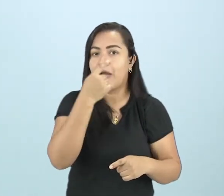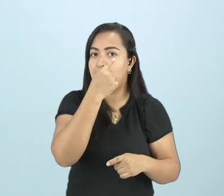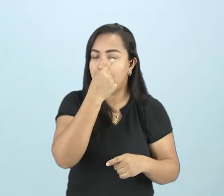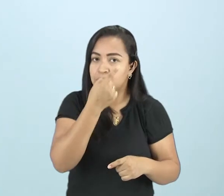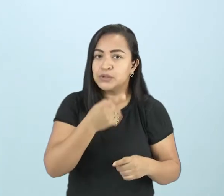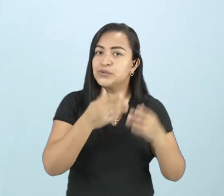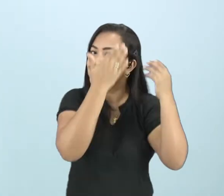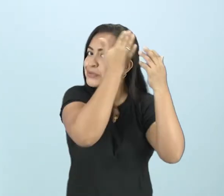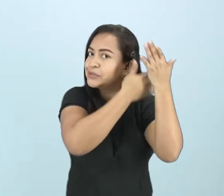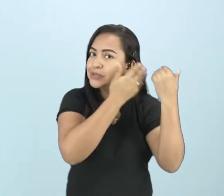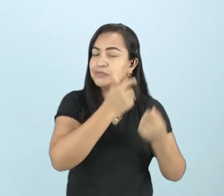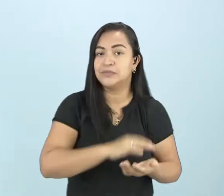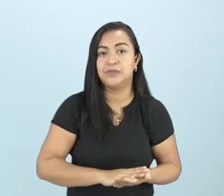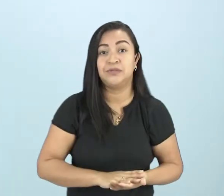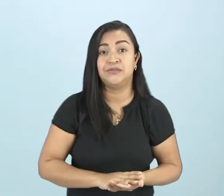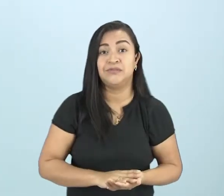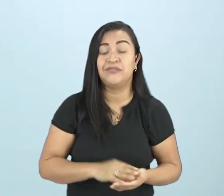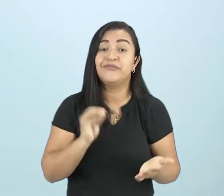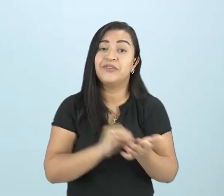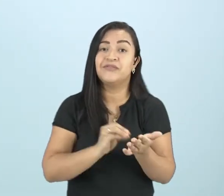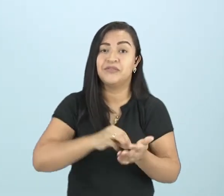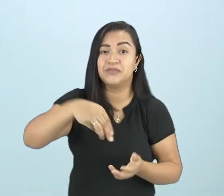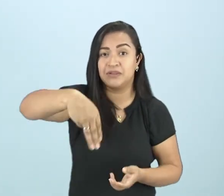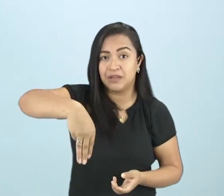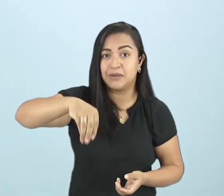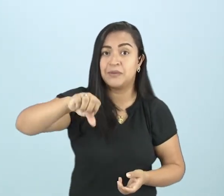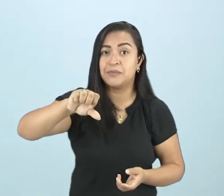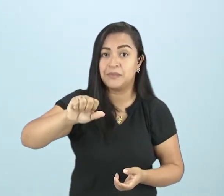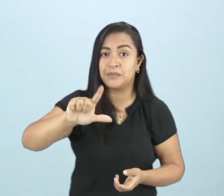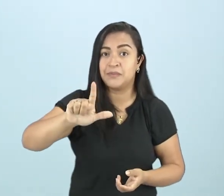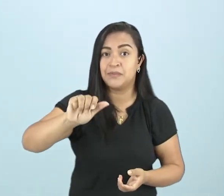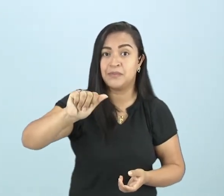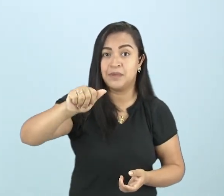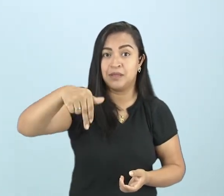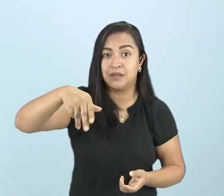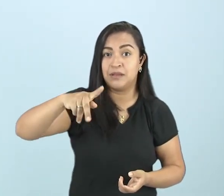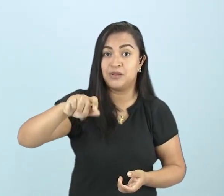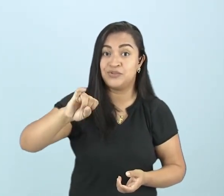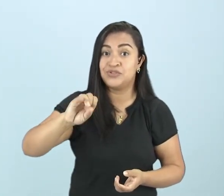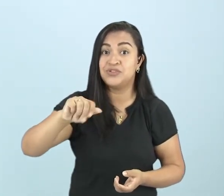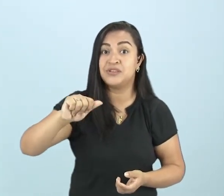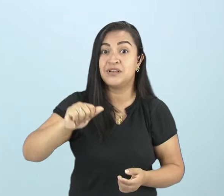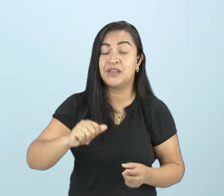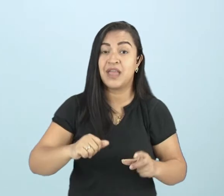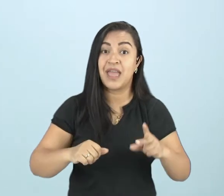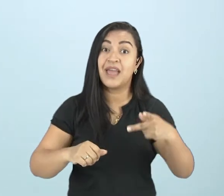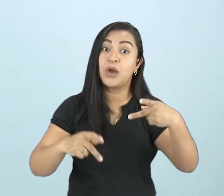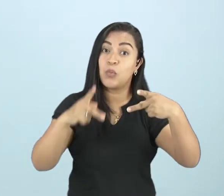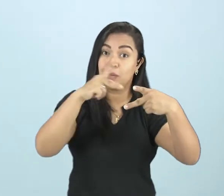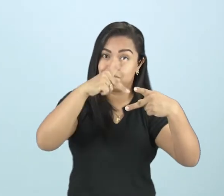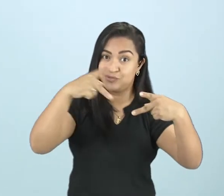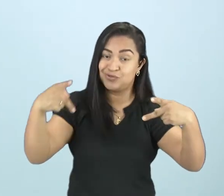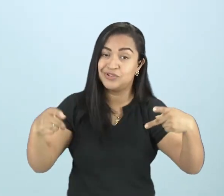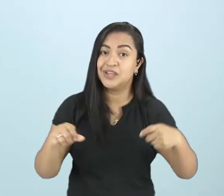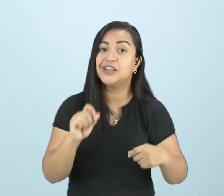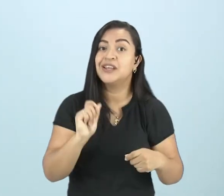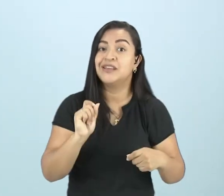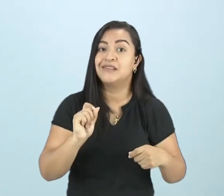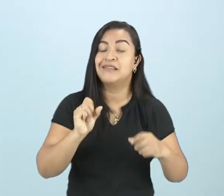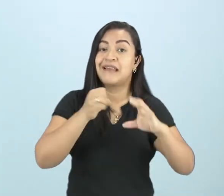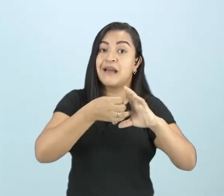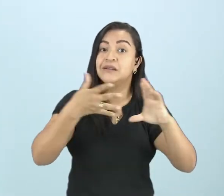indivíduo que tem a melanina, ela é uma proteína, é um pigmento, né, uma proteína, que tem a capacidade